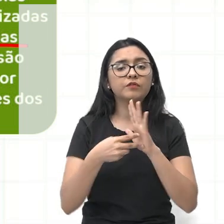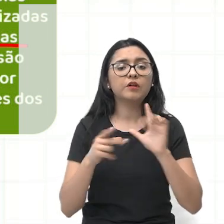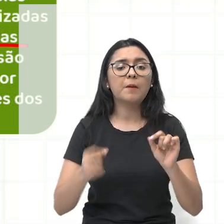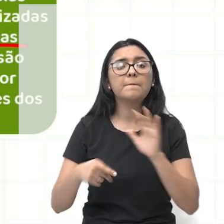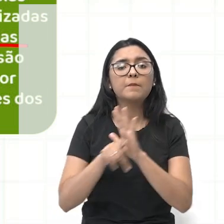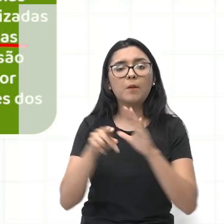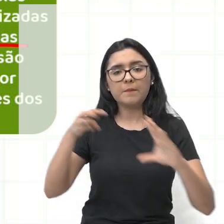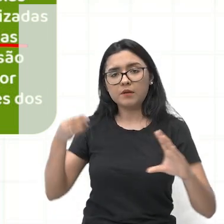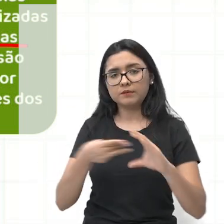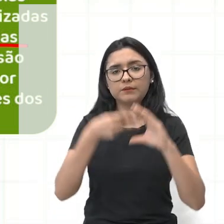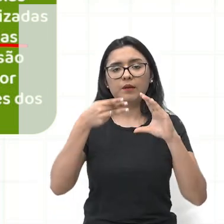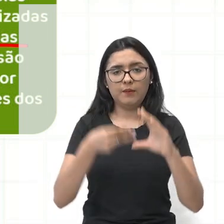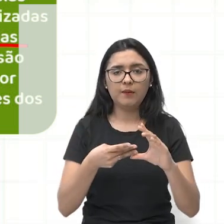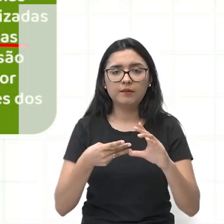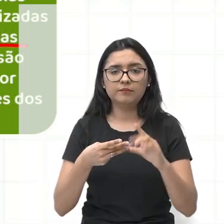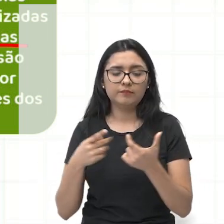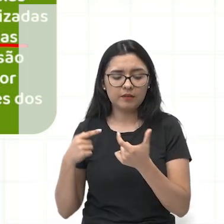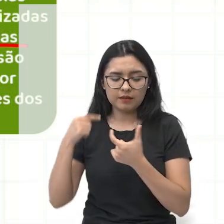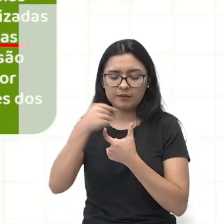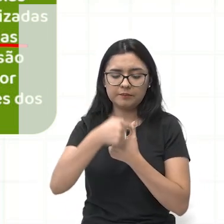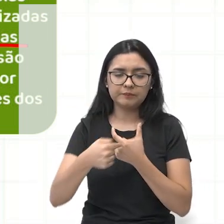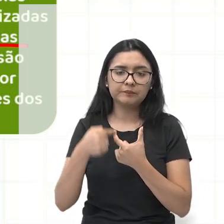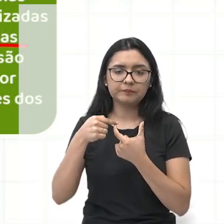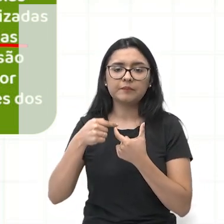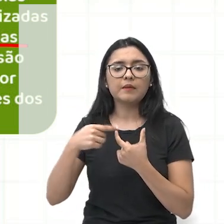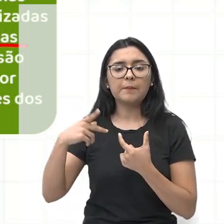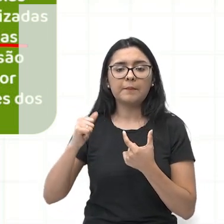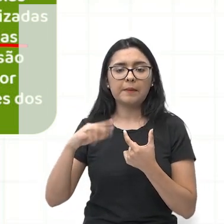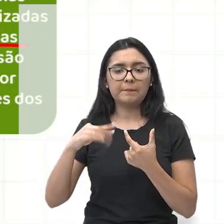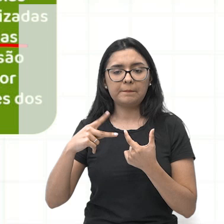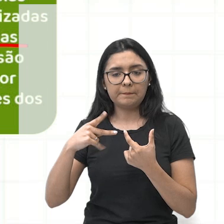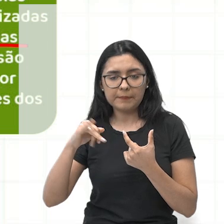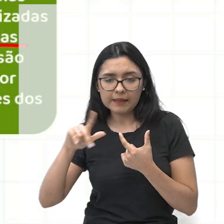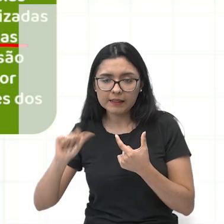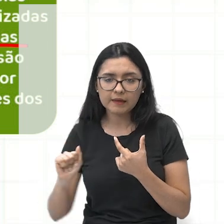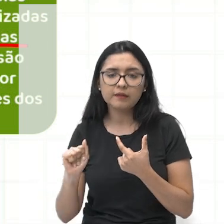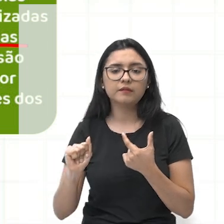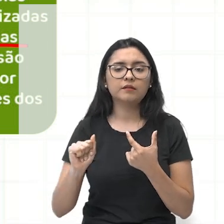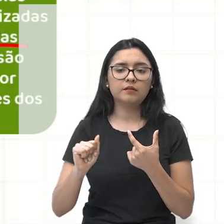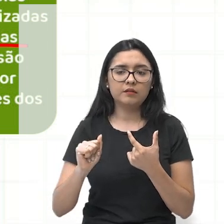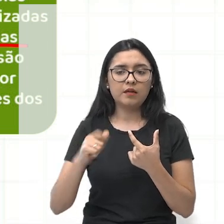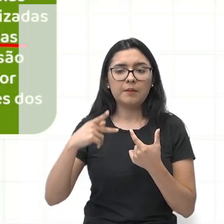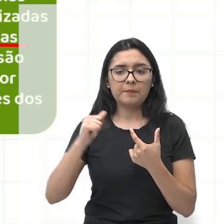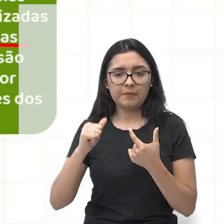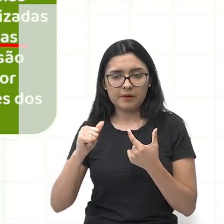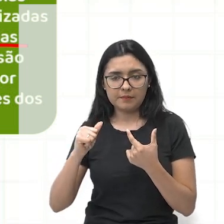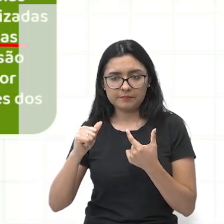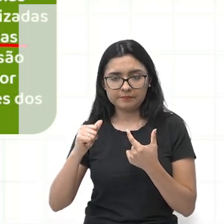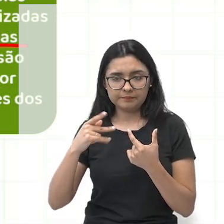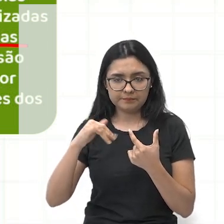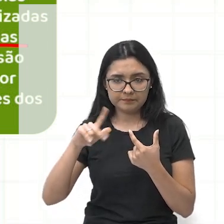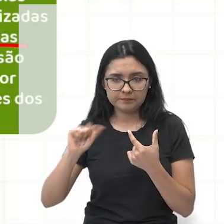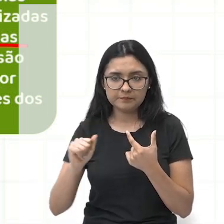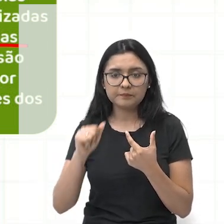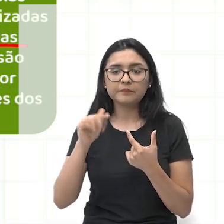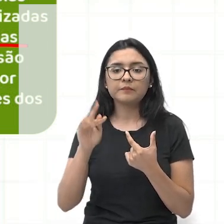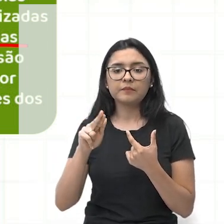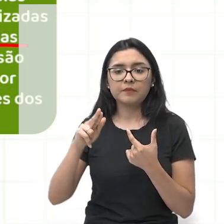De células. Temos papila foliada, papila